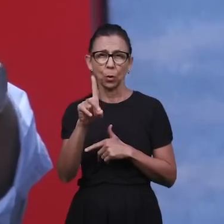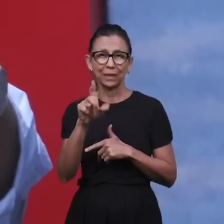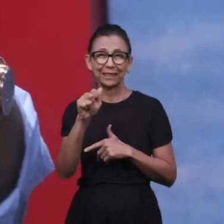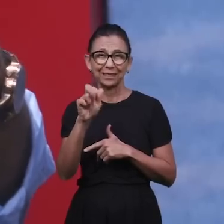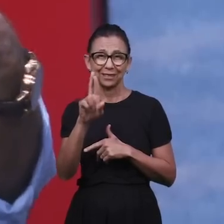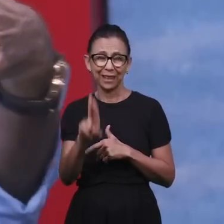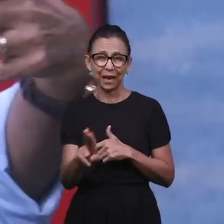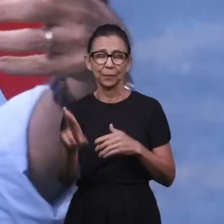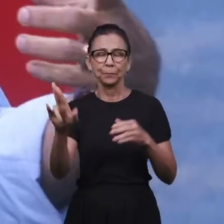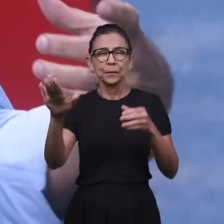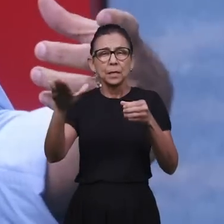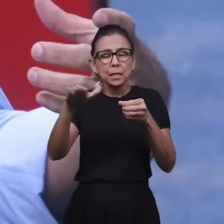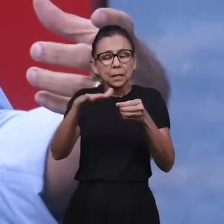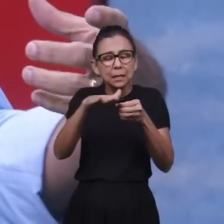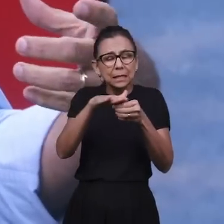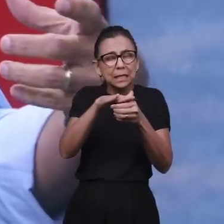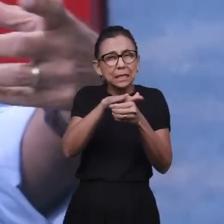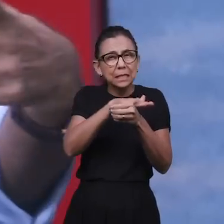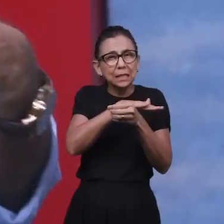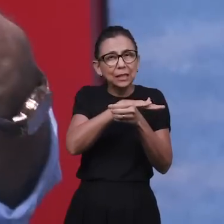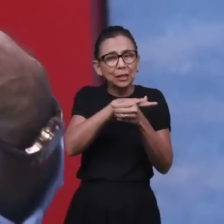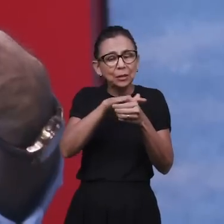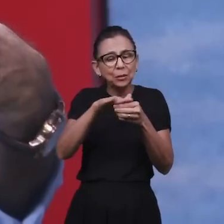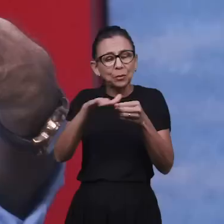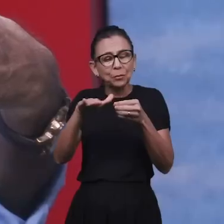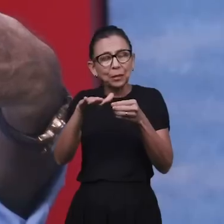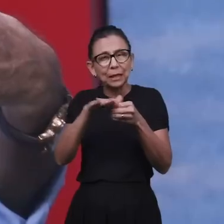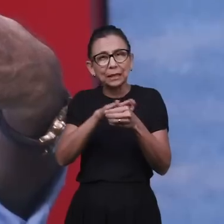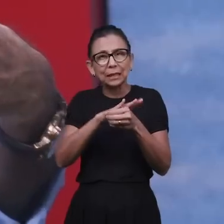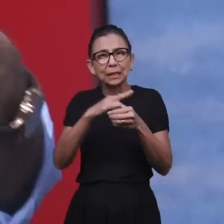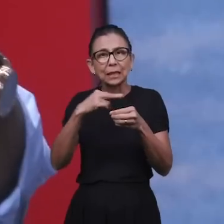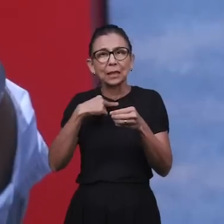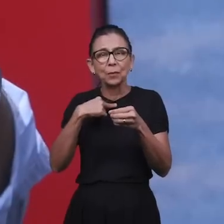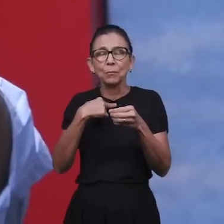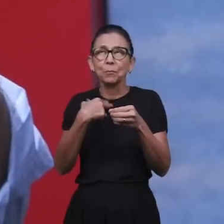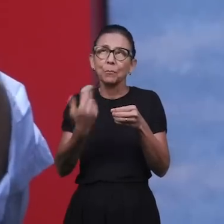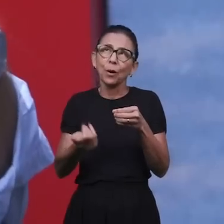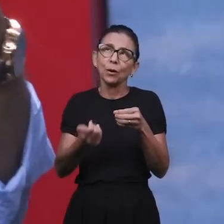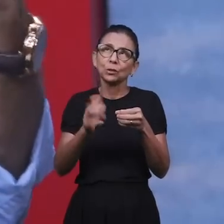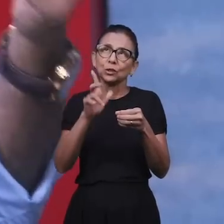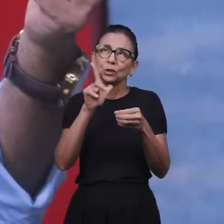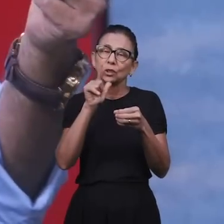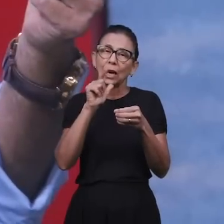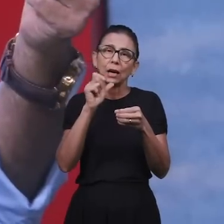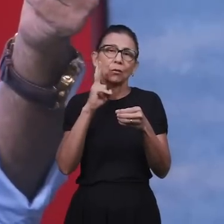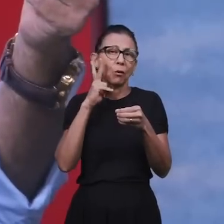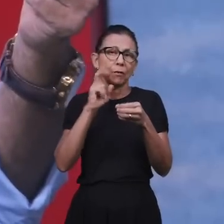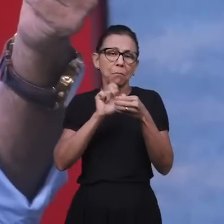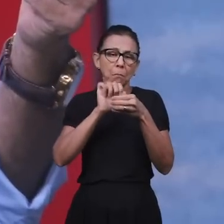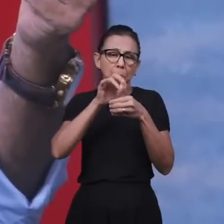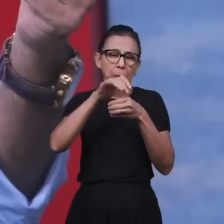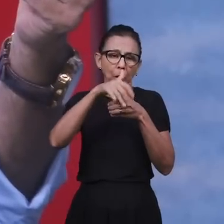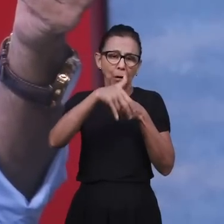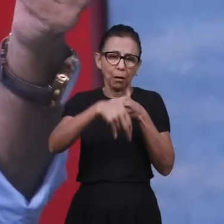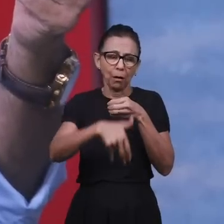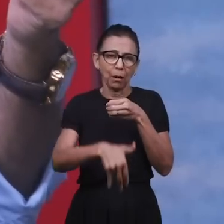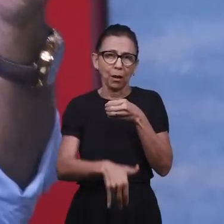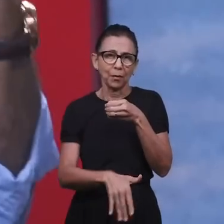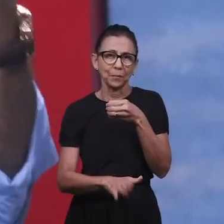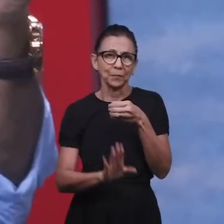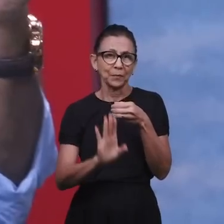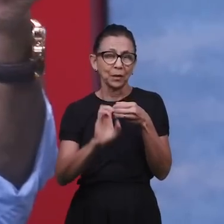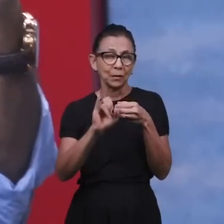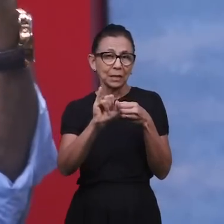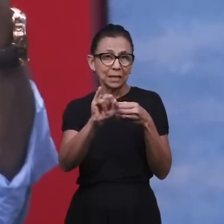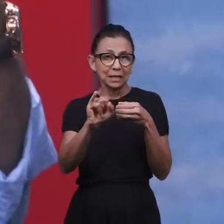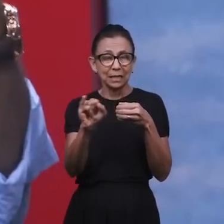vai além dos seus limites da borda. Então, se alguém tocar naquele cálice, ele não vai